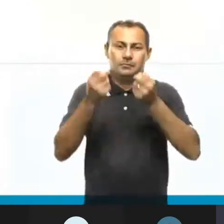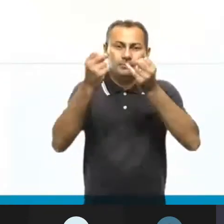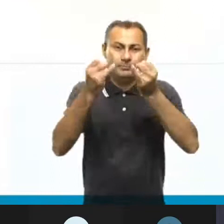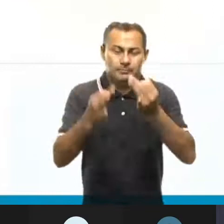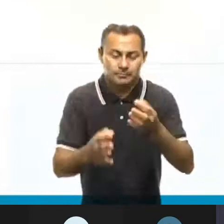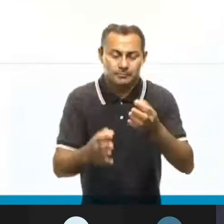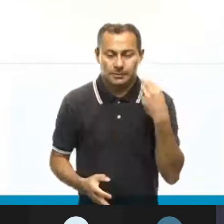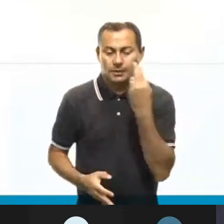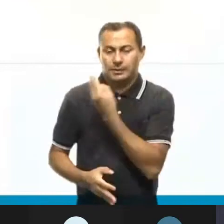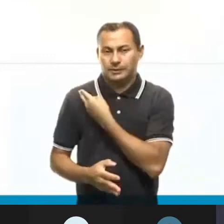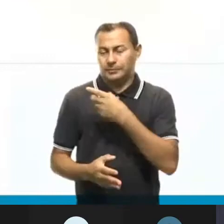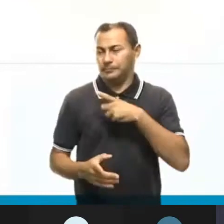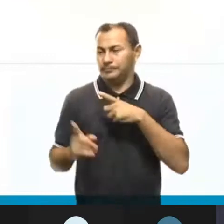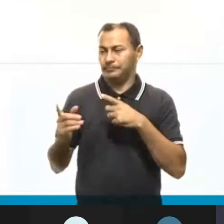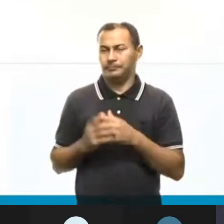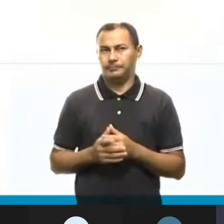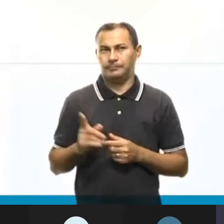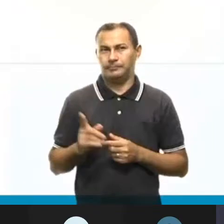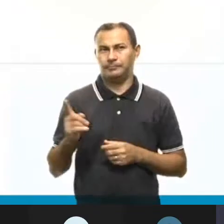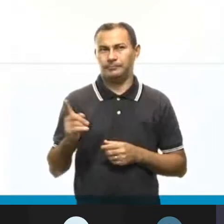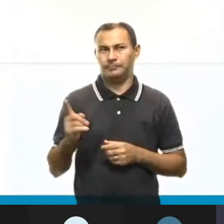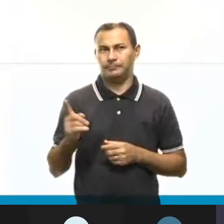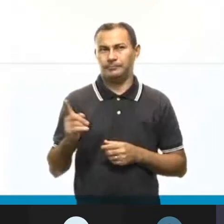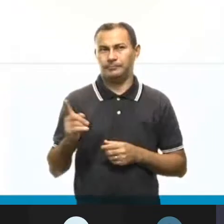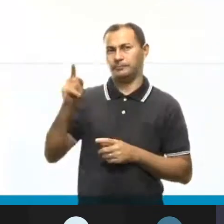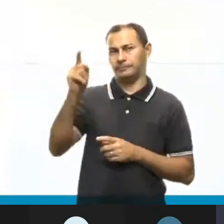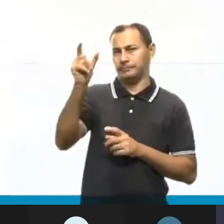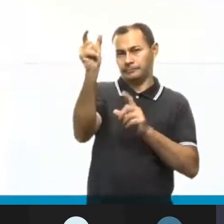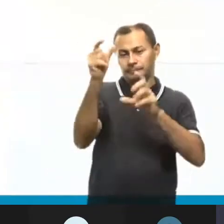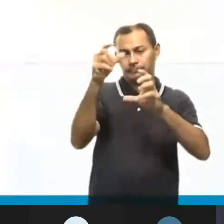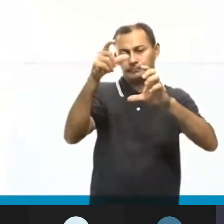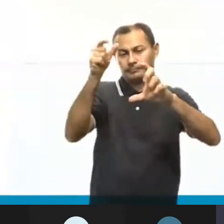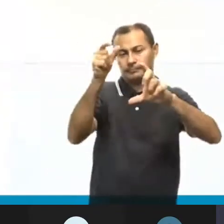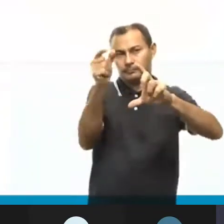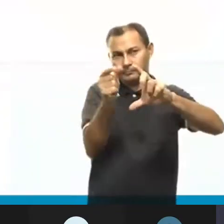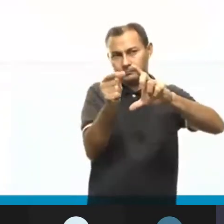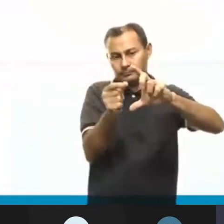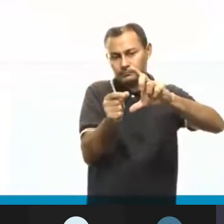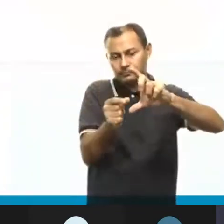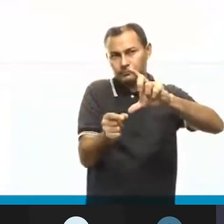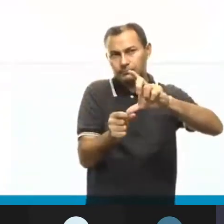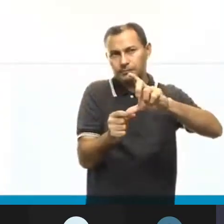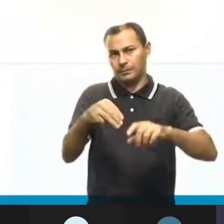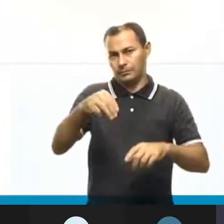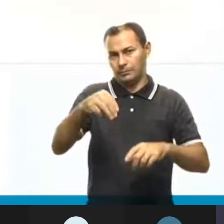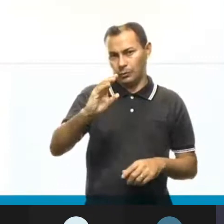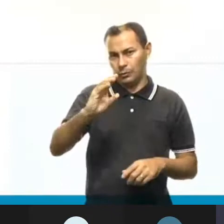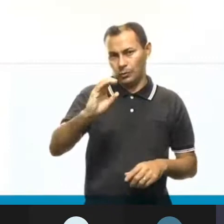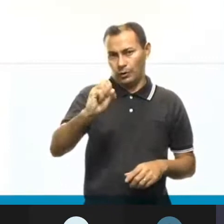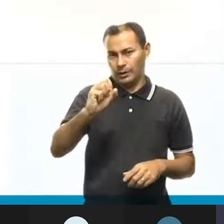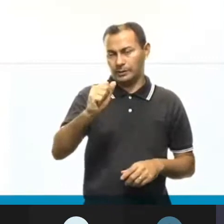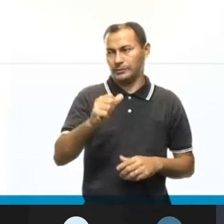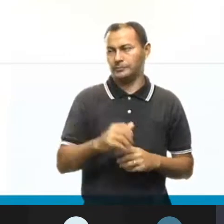acabei de falar. Nós temos aqui, né, essa região aqui, ó, né, que é a mucosa